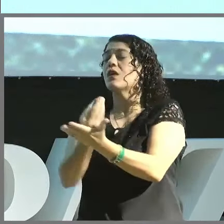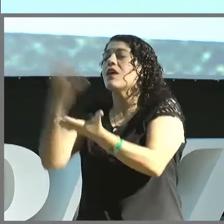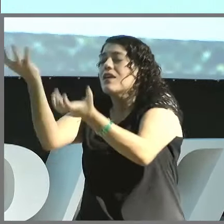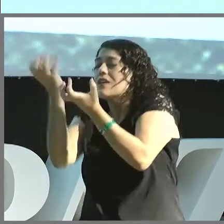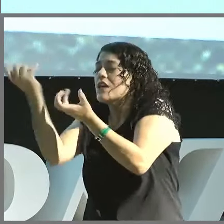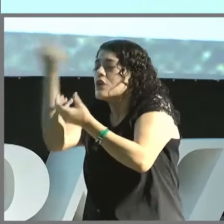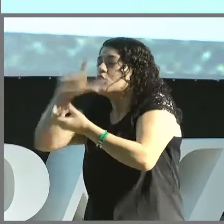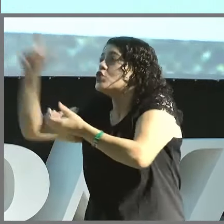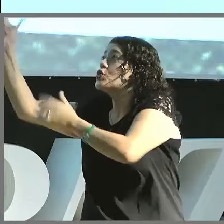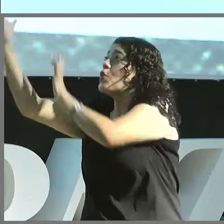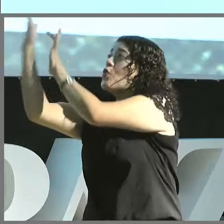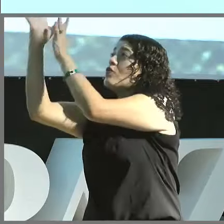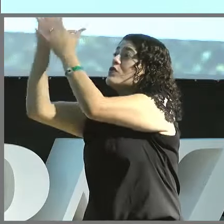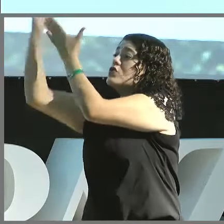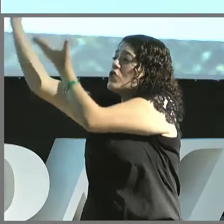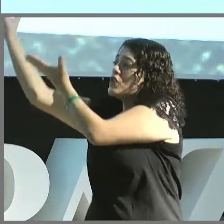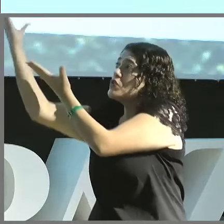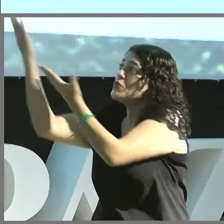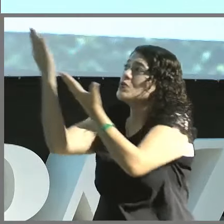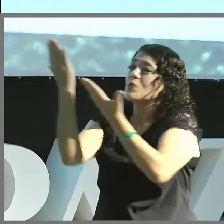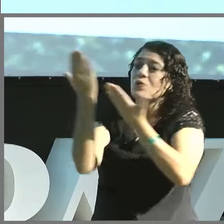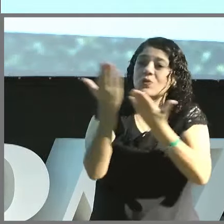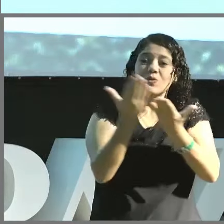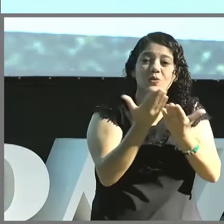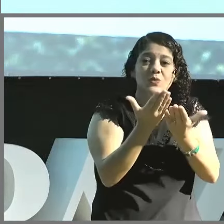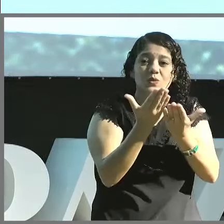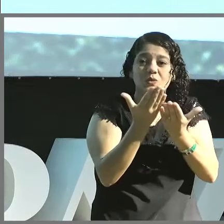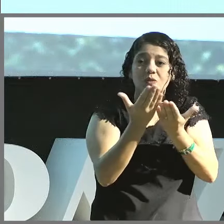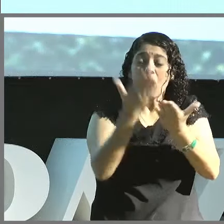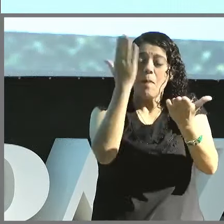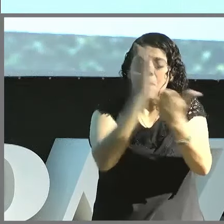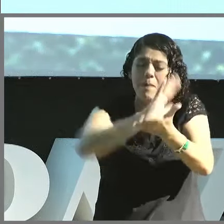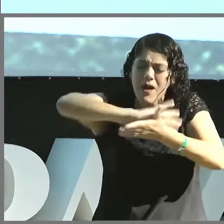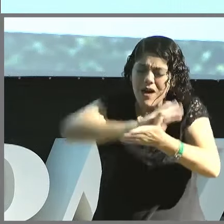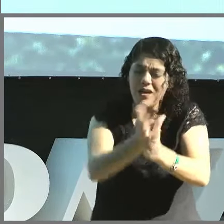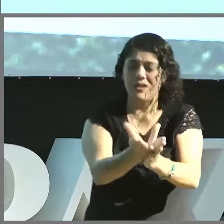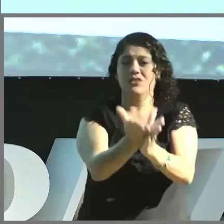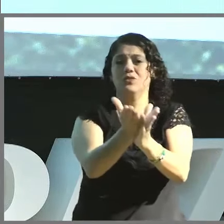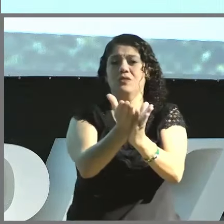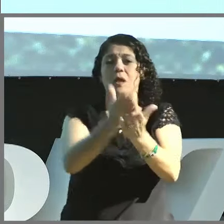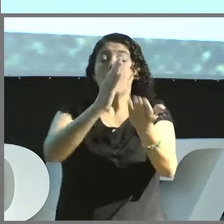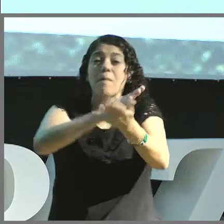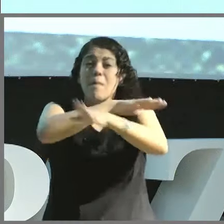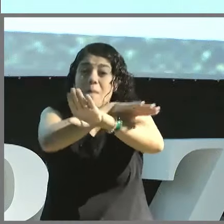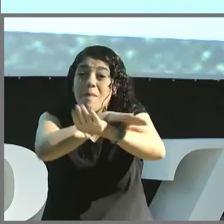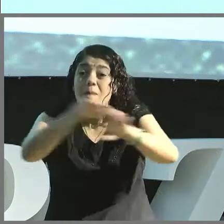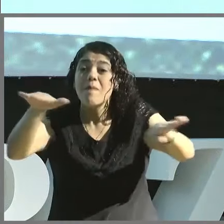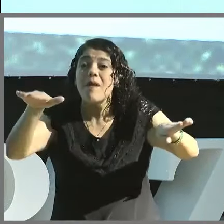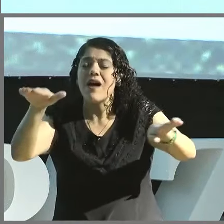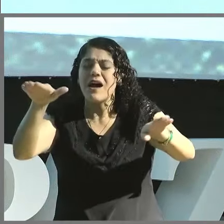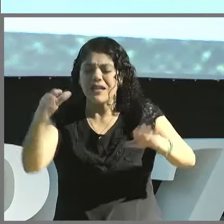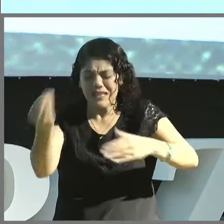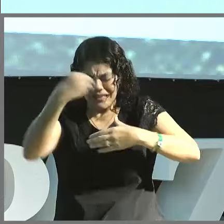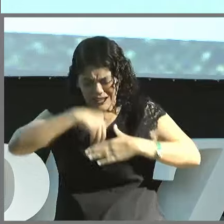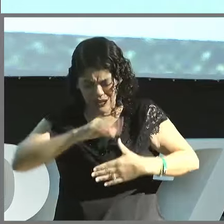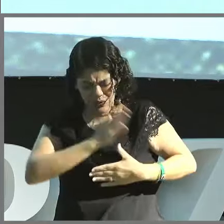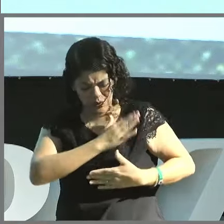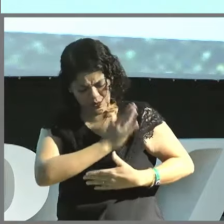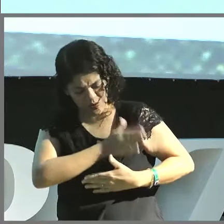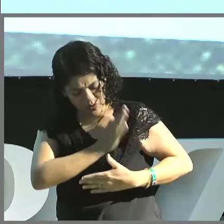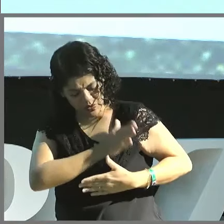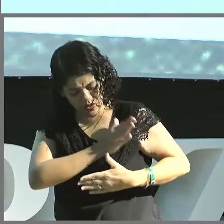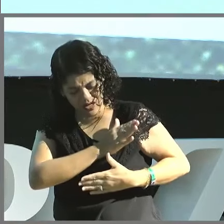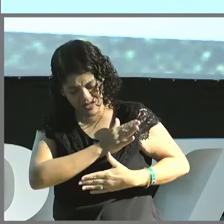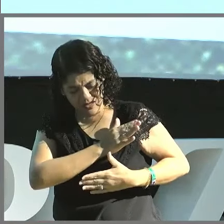volta, cerra as janelas dos teus olhos, e encerra dentro de ti a